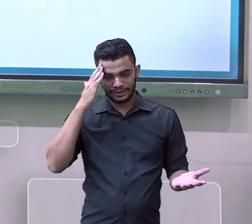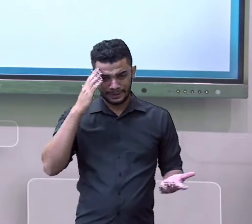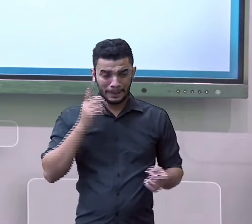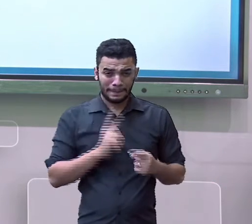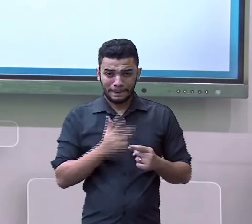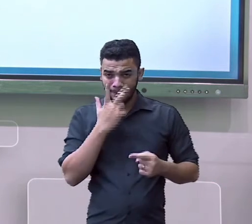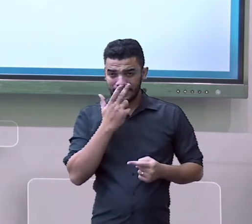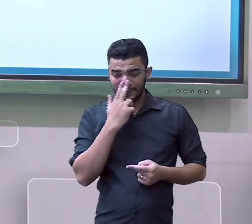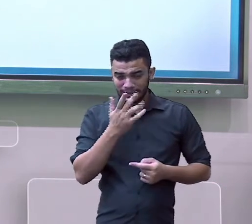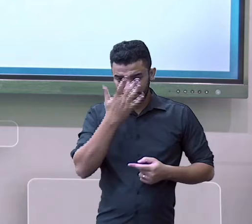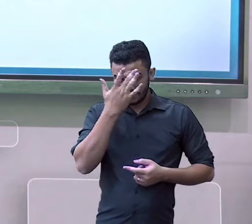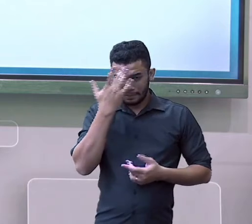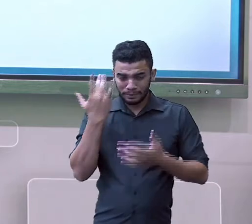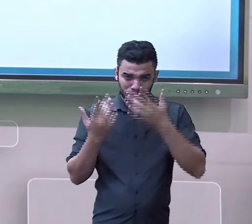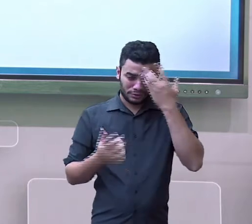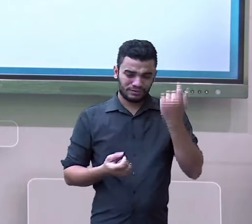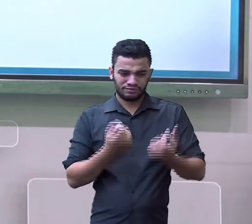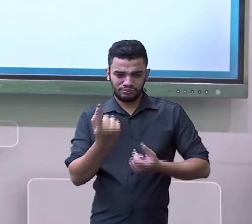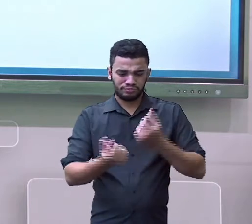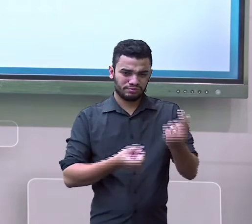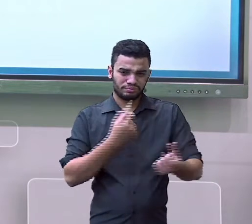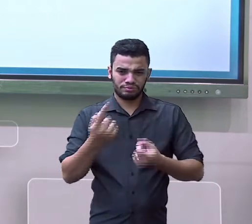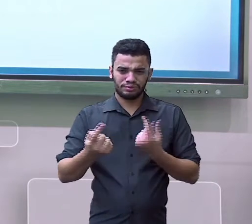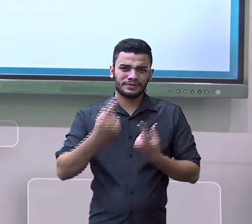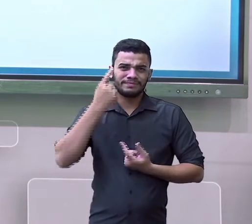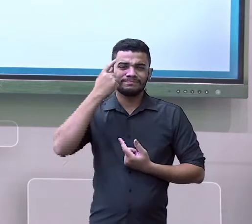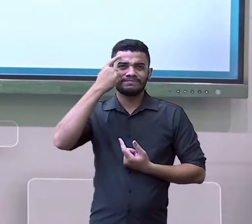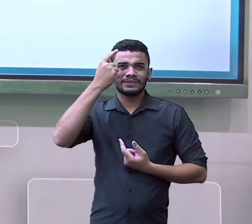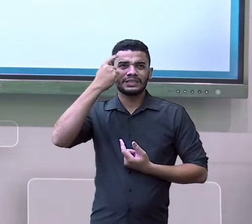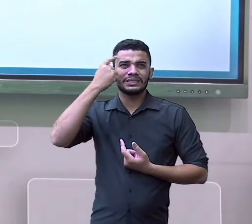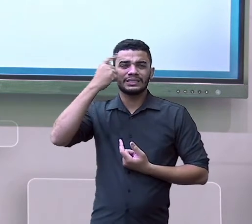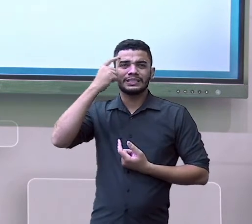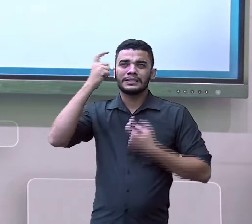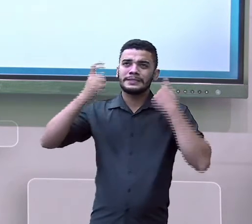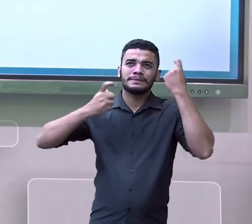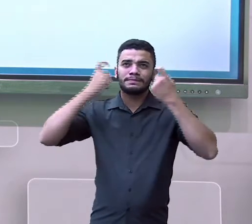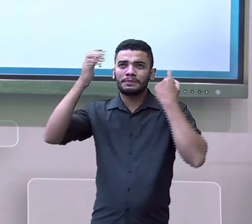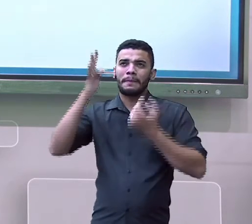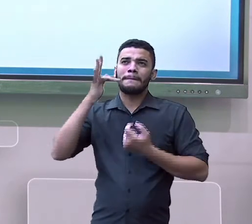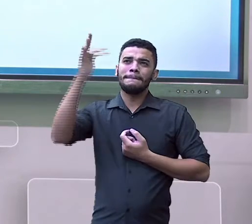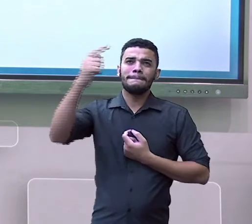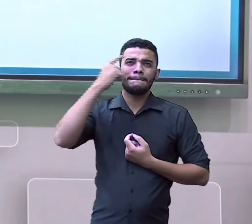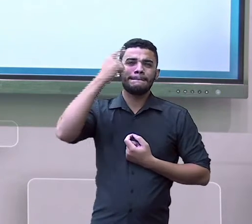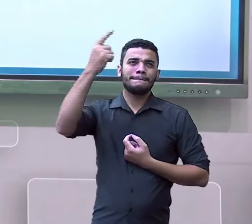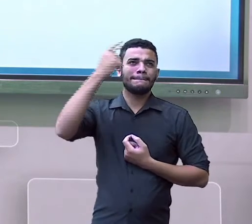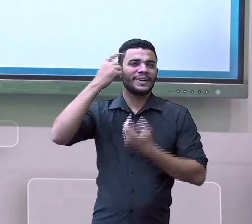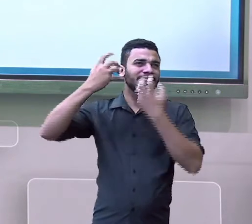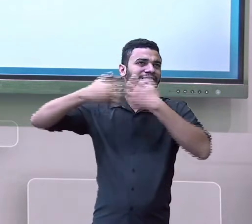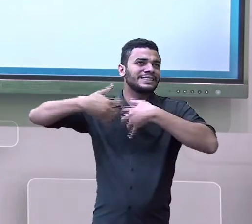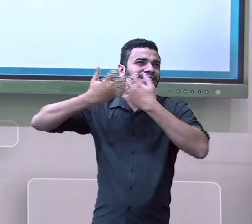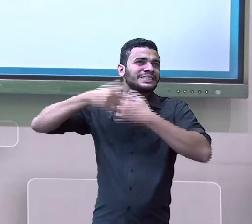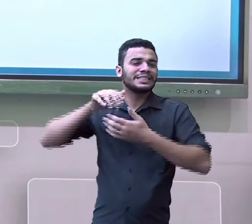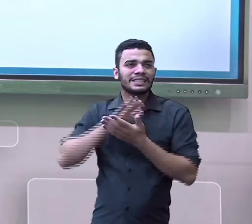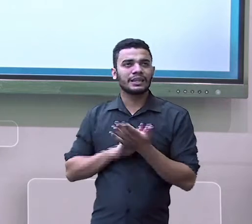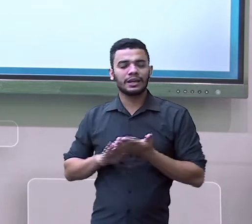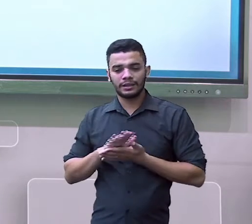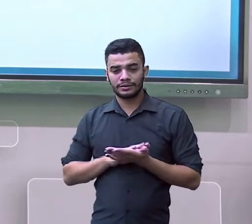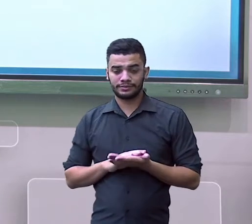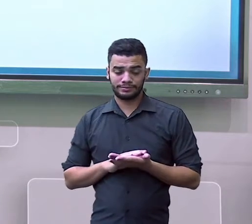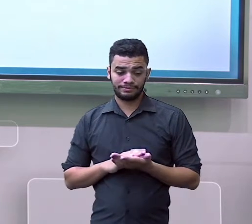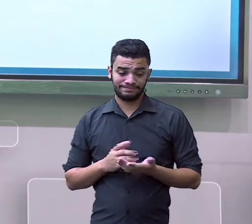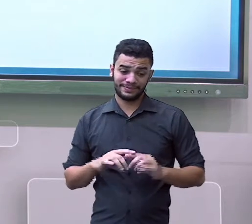futuro. No entanto, infelizmente, nem todas essas leis são cumpridas